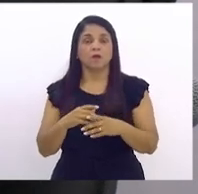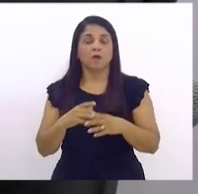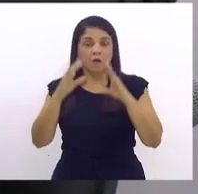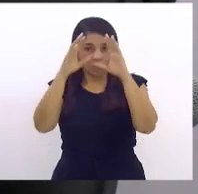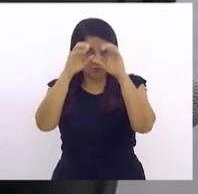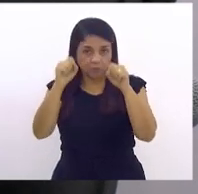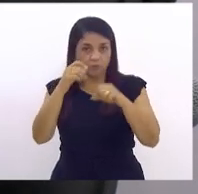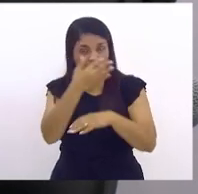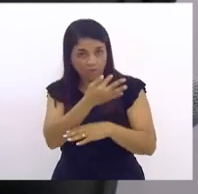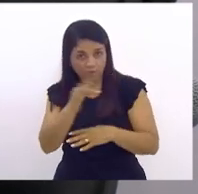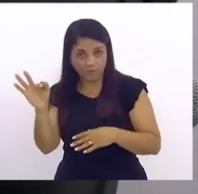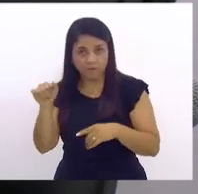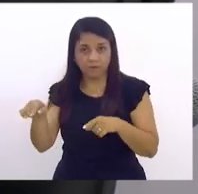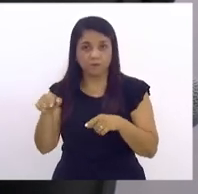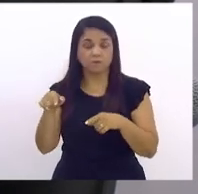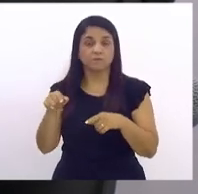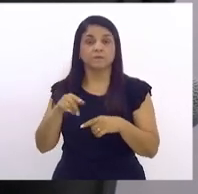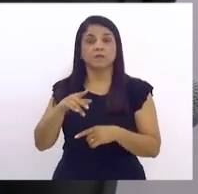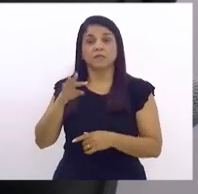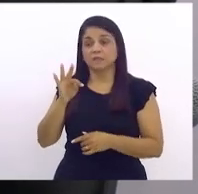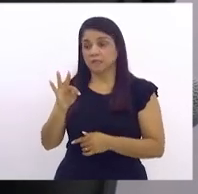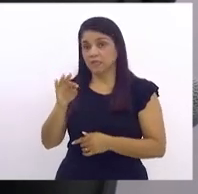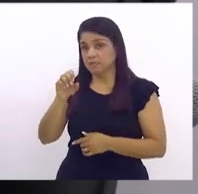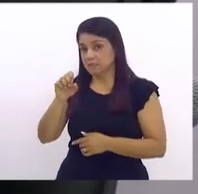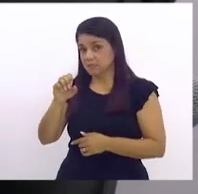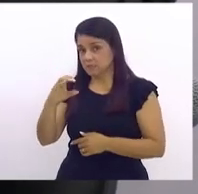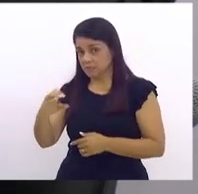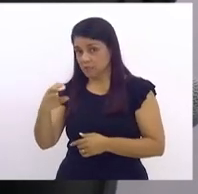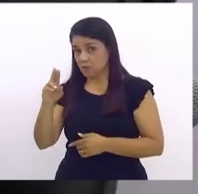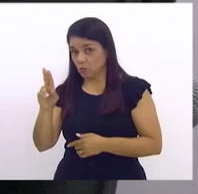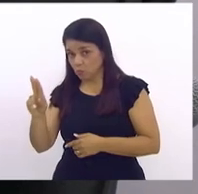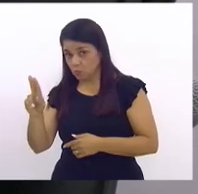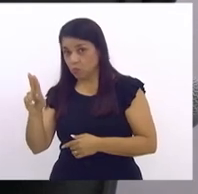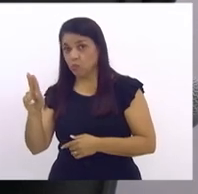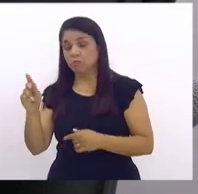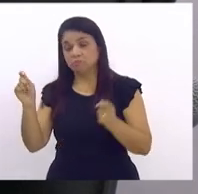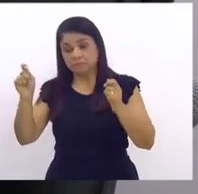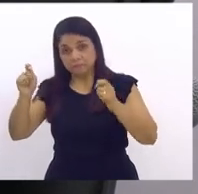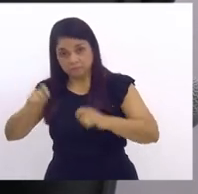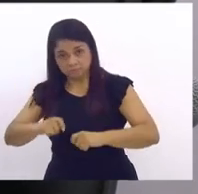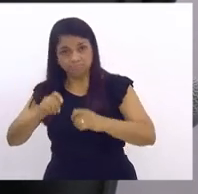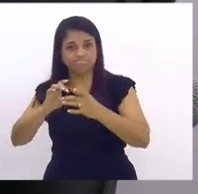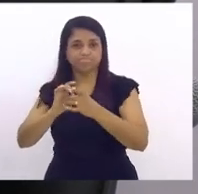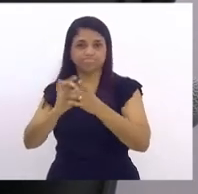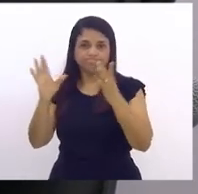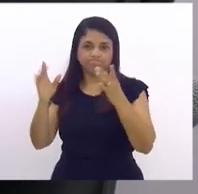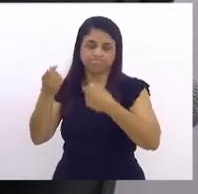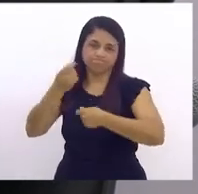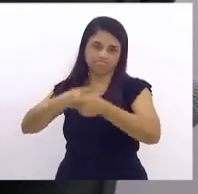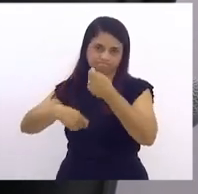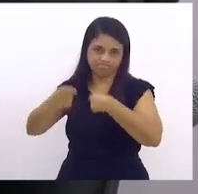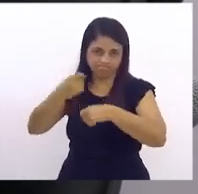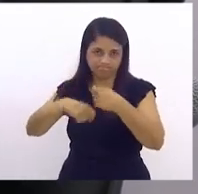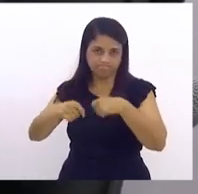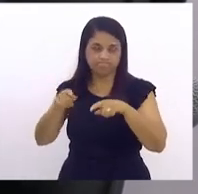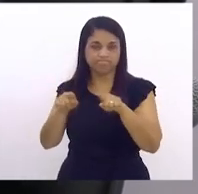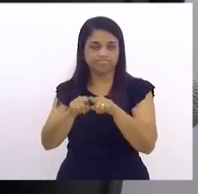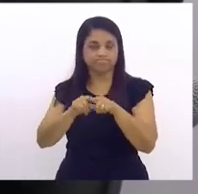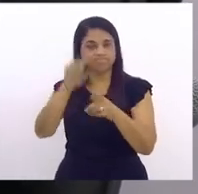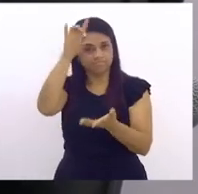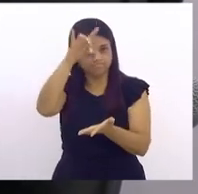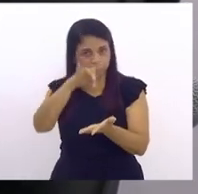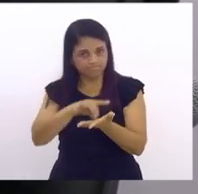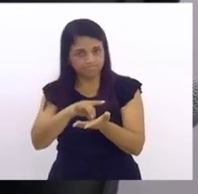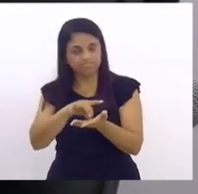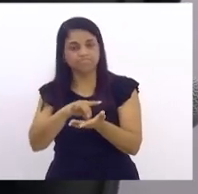que, promovido pelo TCU, o TCU teria capacidade plena e administrativa, e capacidade originária,